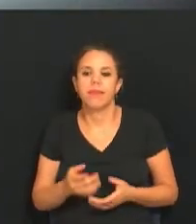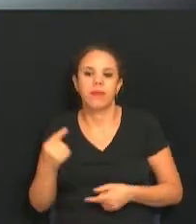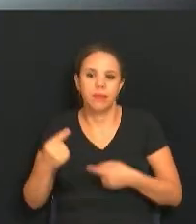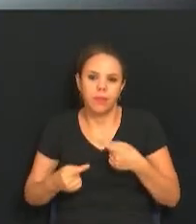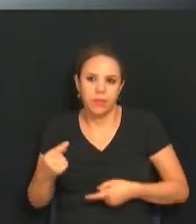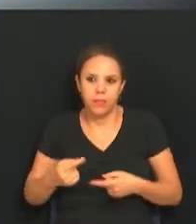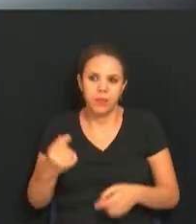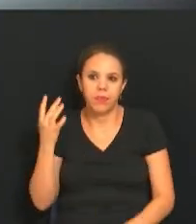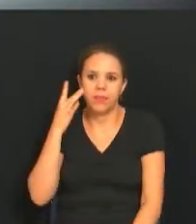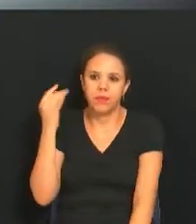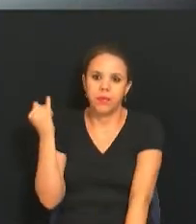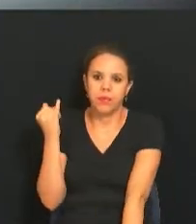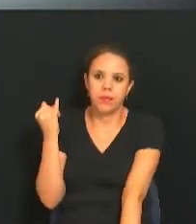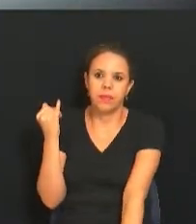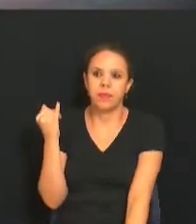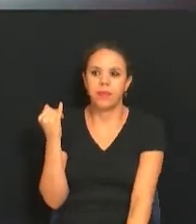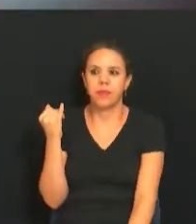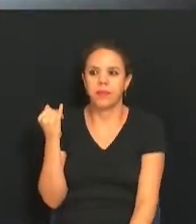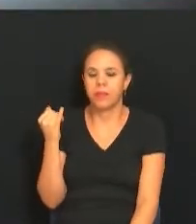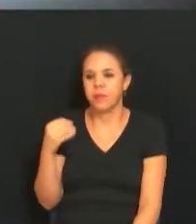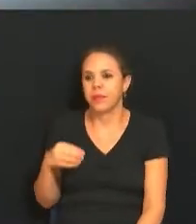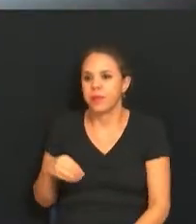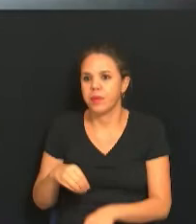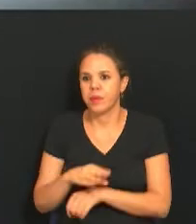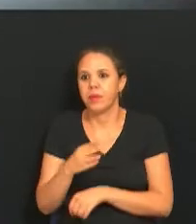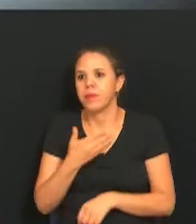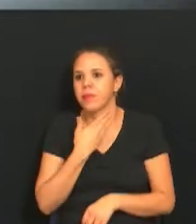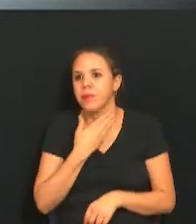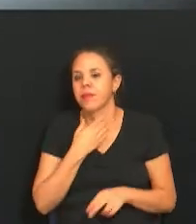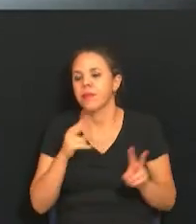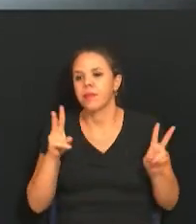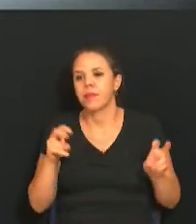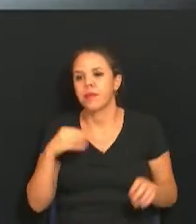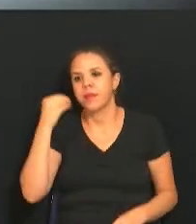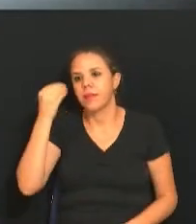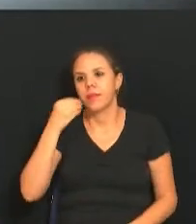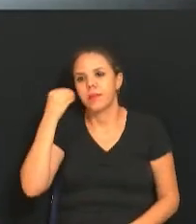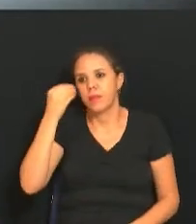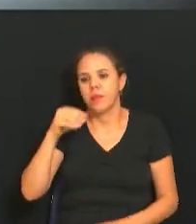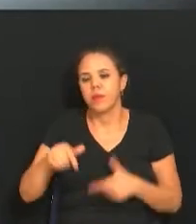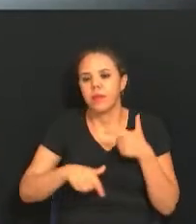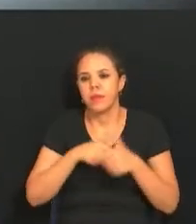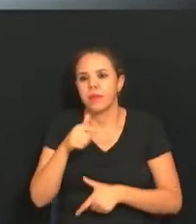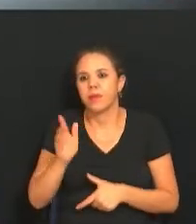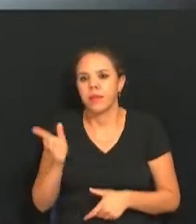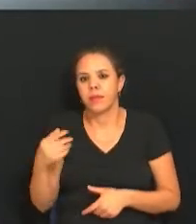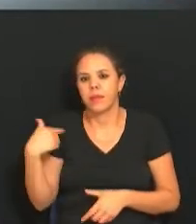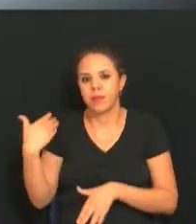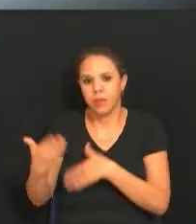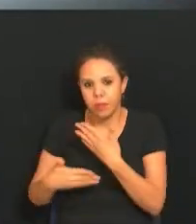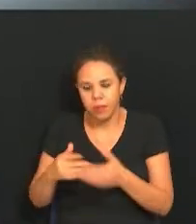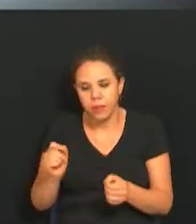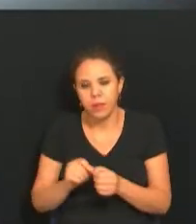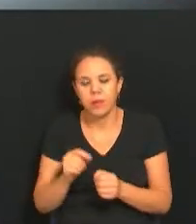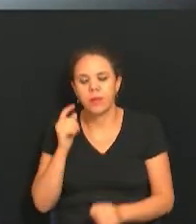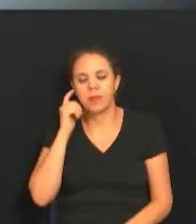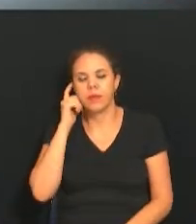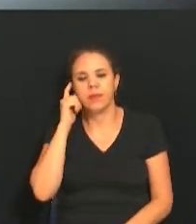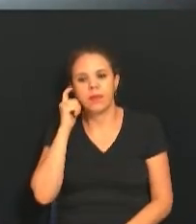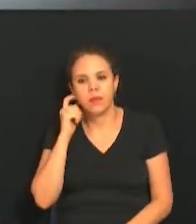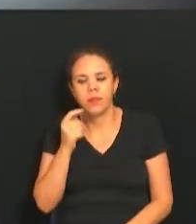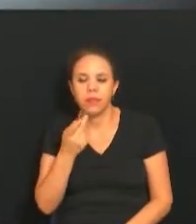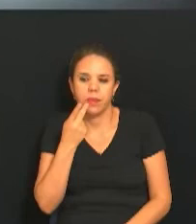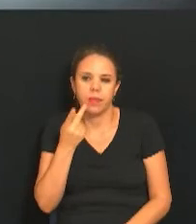muito importante trazer para esse debate, né, a experiência, o trabalho que já vem sendo feito, né? A gente não está falando